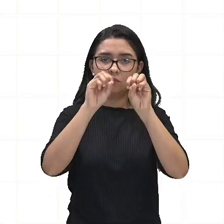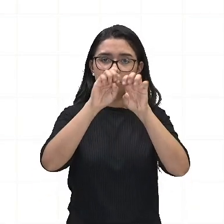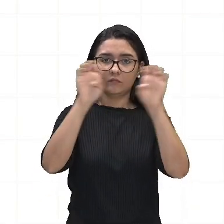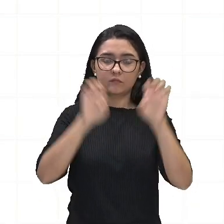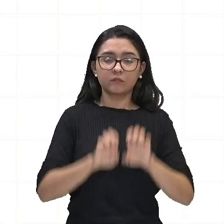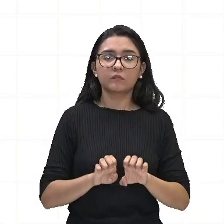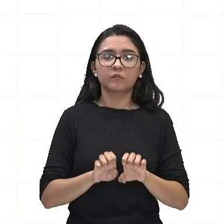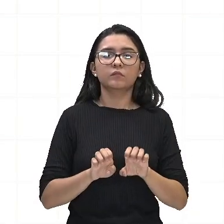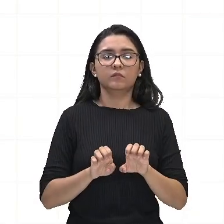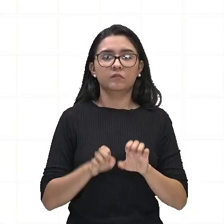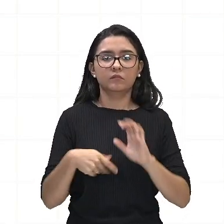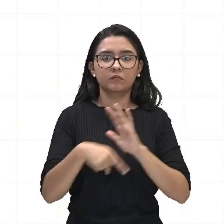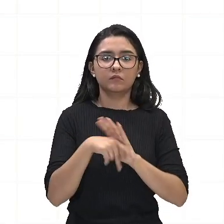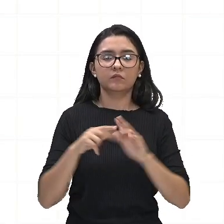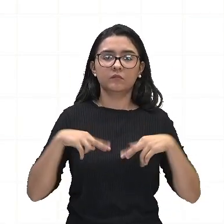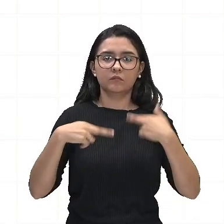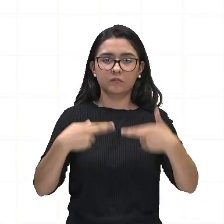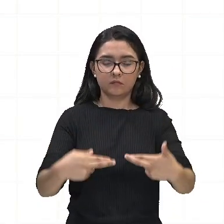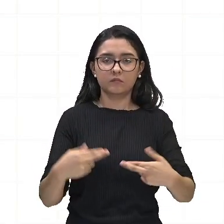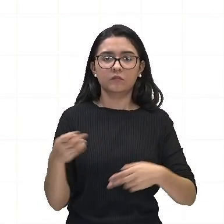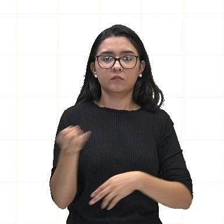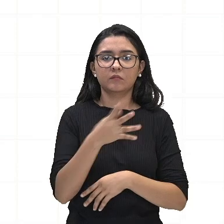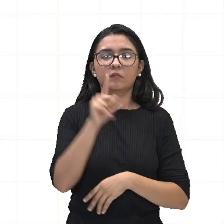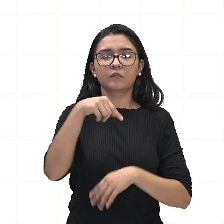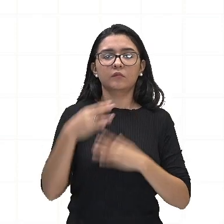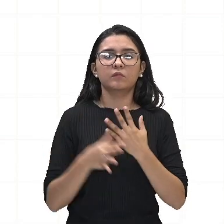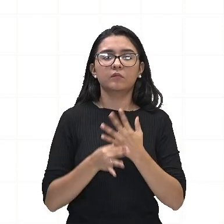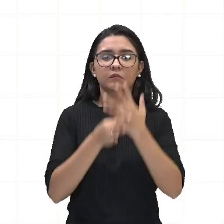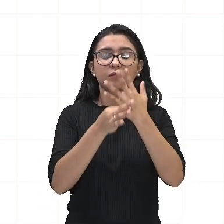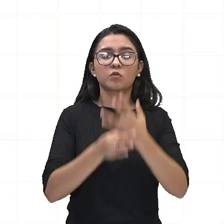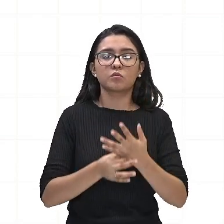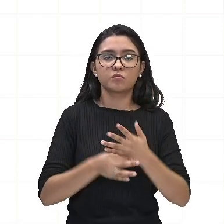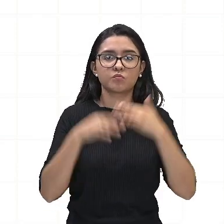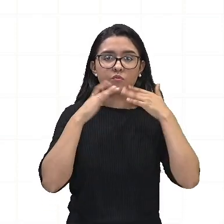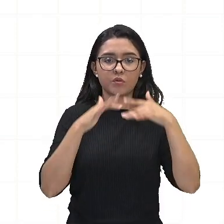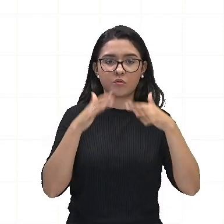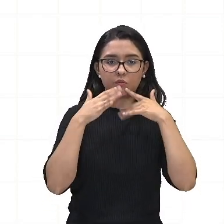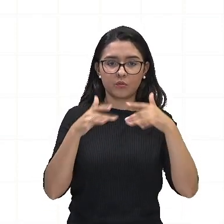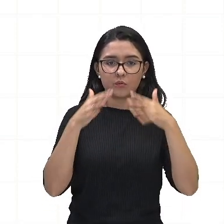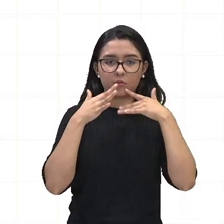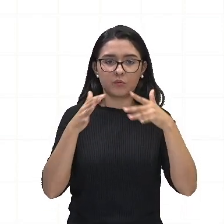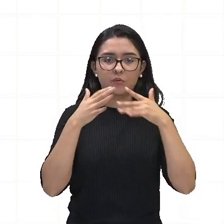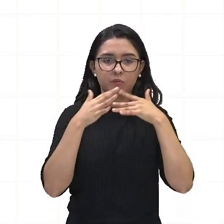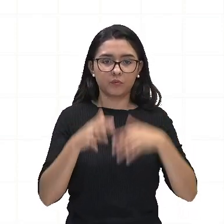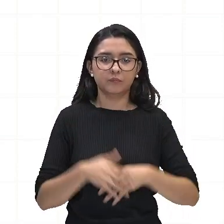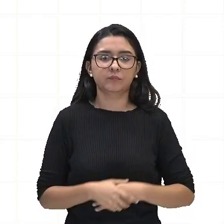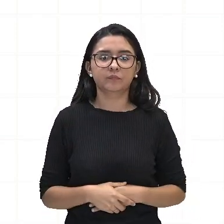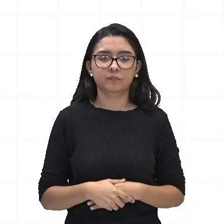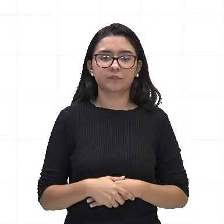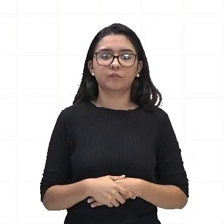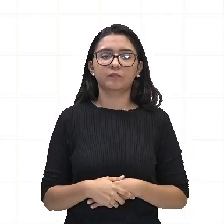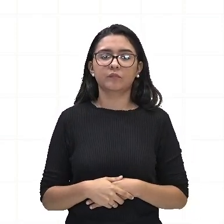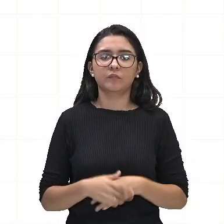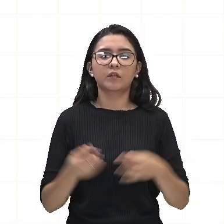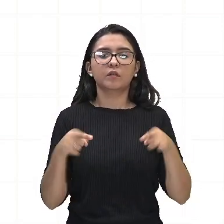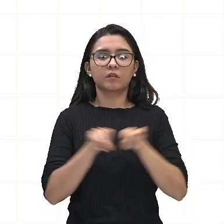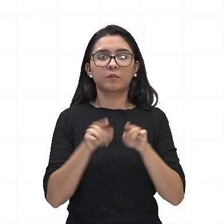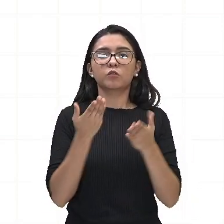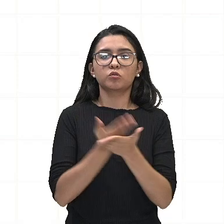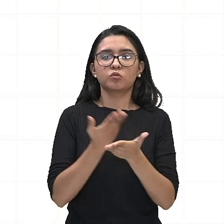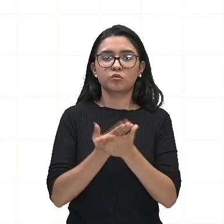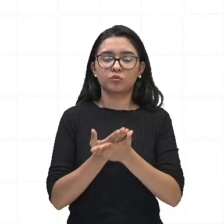renascentista, que é o realismo, o naturalismo, a proporção e o estudo